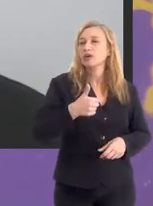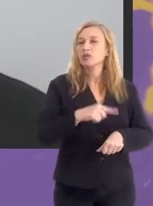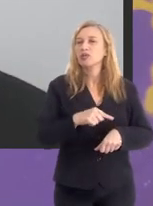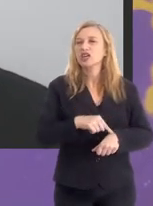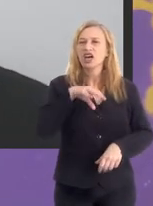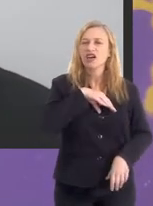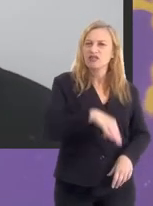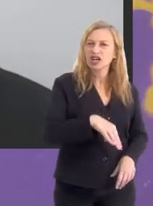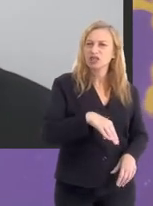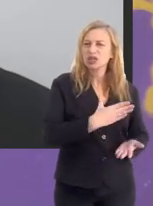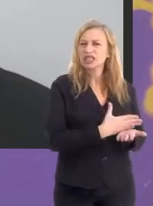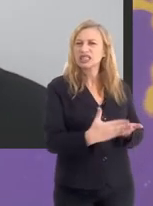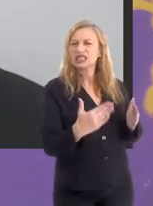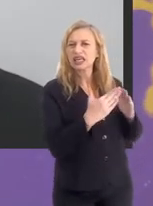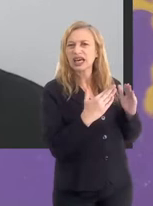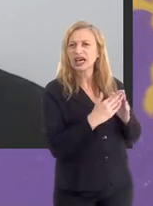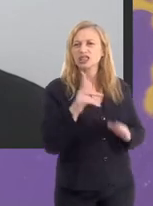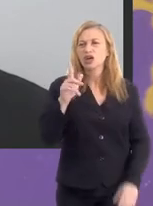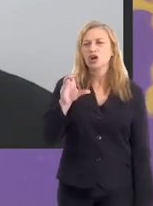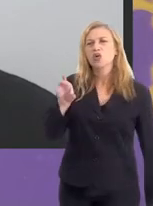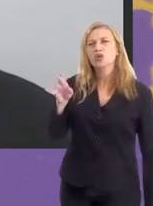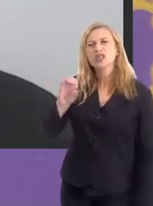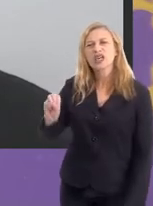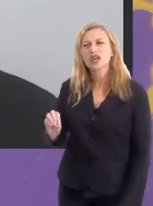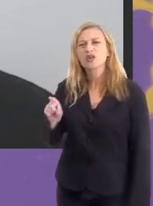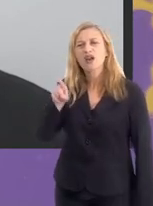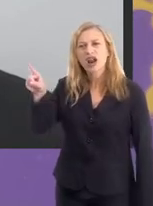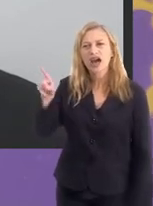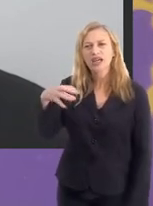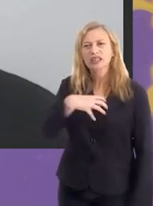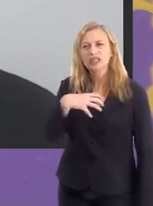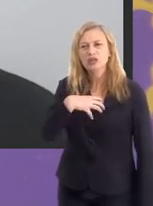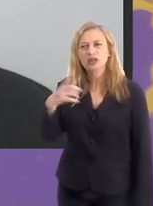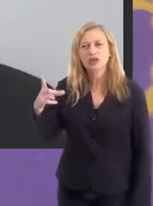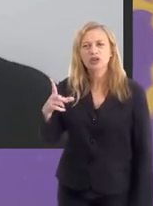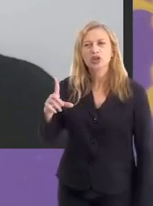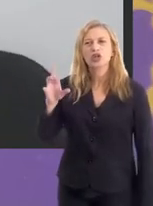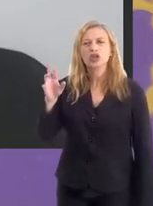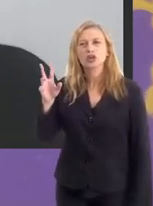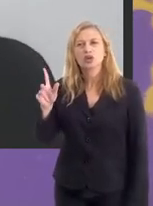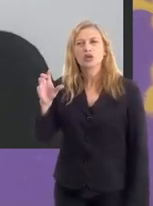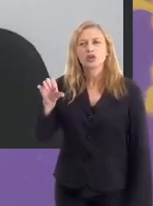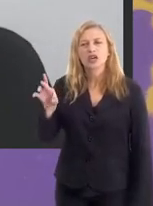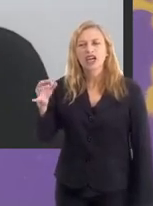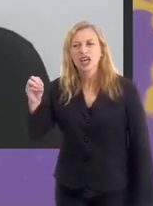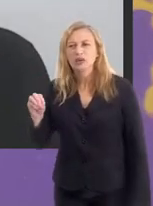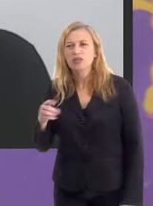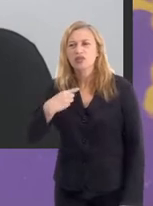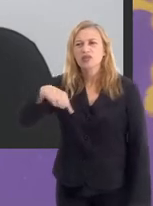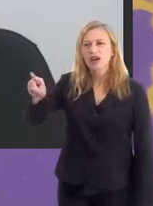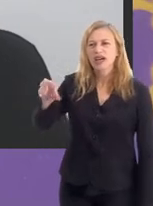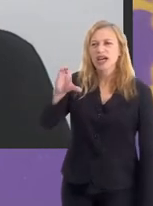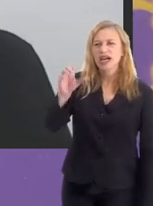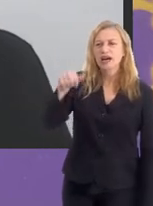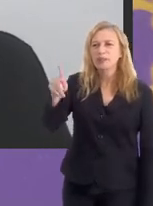início na primeira rodada é do Vasco porque está em casa o Cruzeiro joga lá em Salvador e o Grêmio